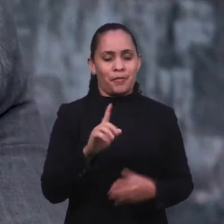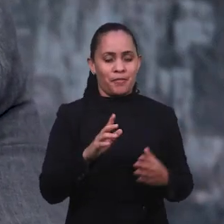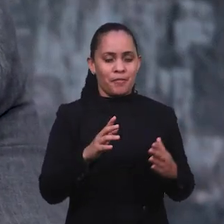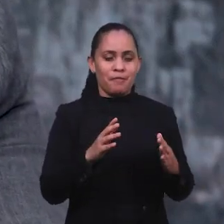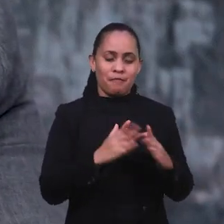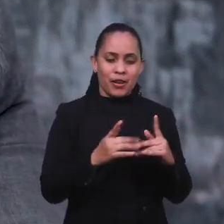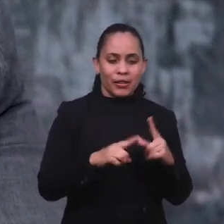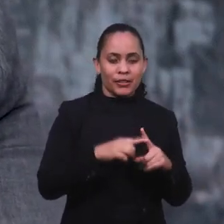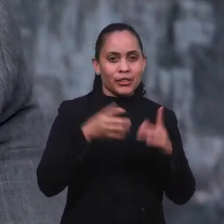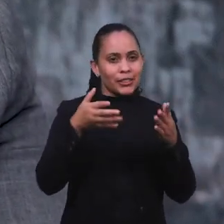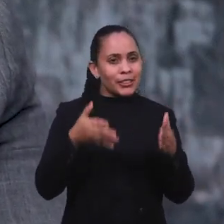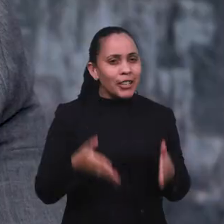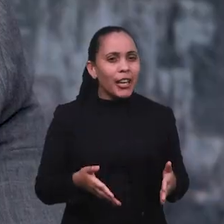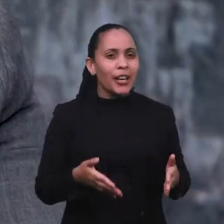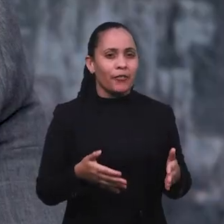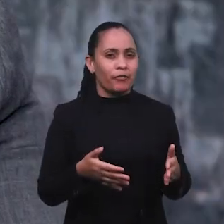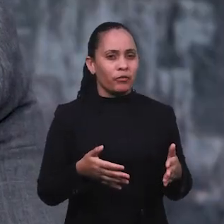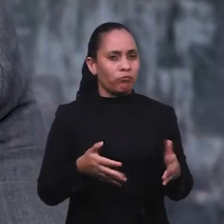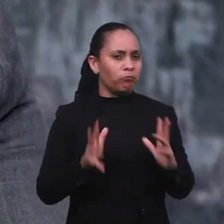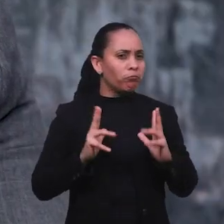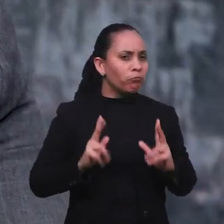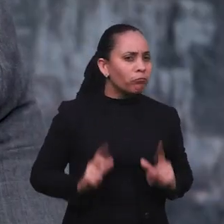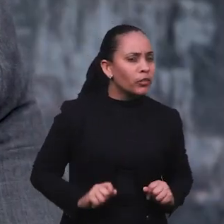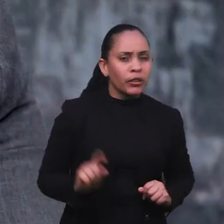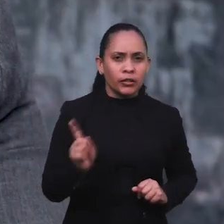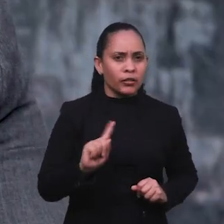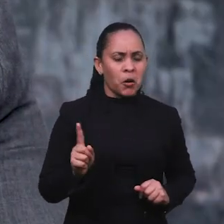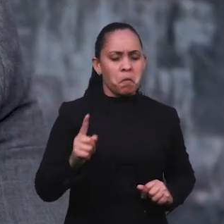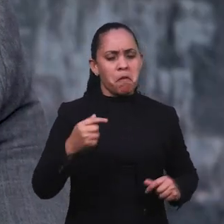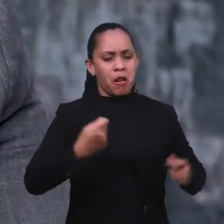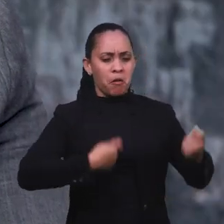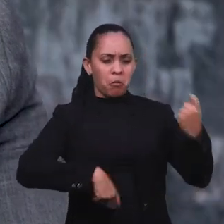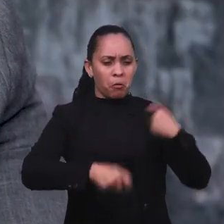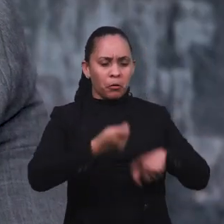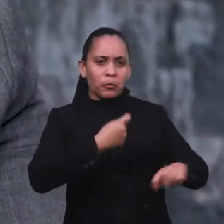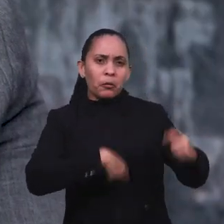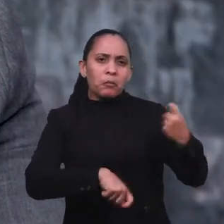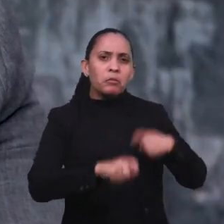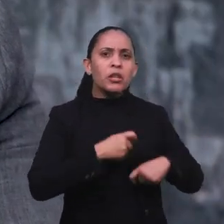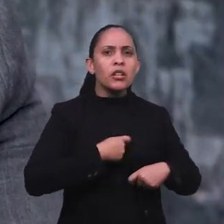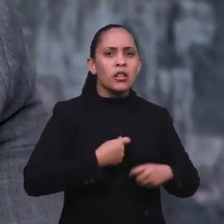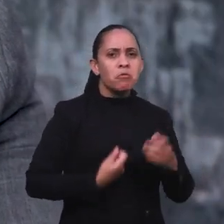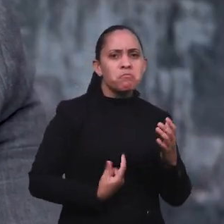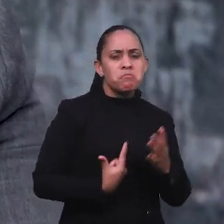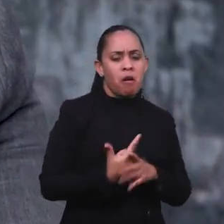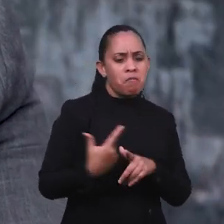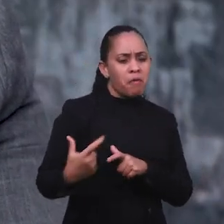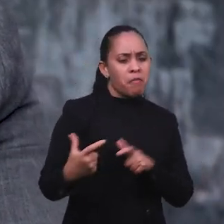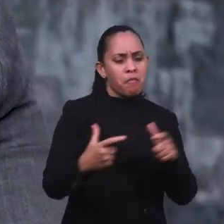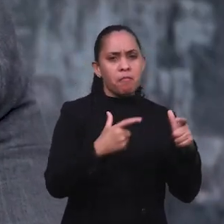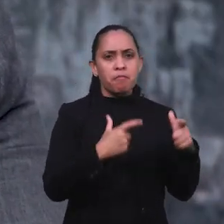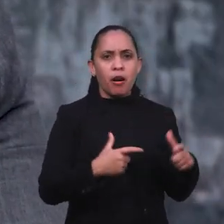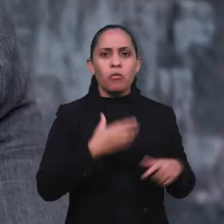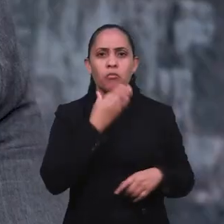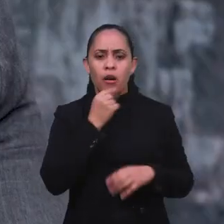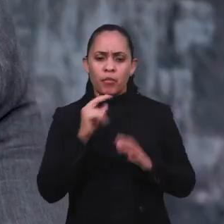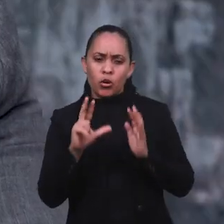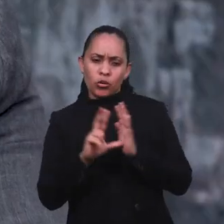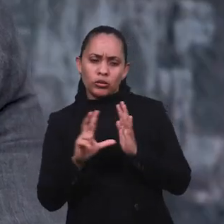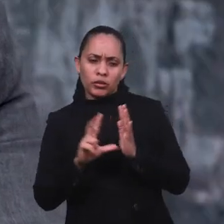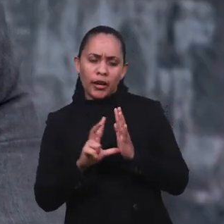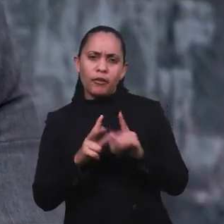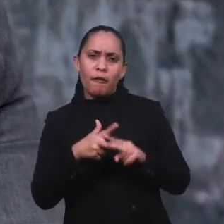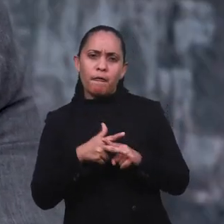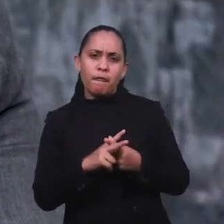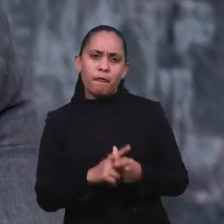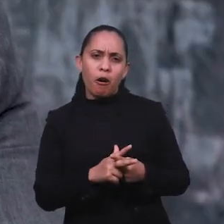é uma igreja senhora. O aspecto econômico, a igreja adquirindo terras. Quando Lutero começou a reforma protestante, ela